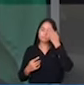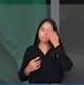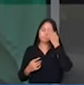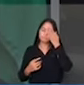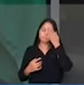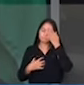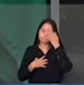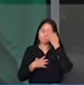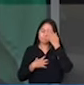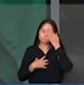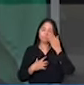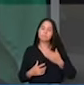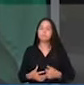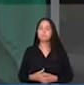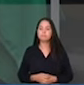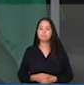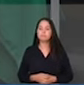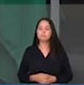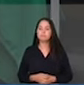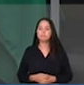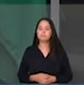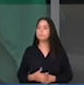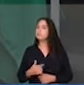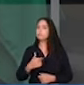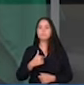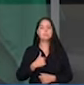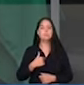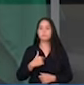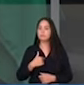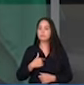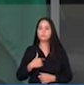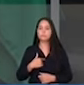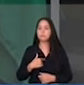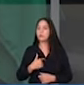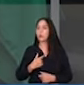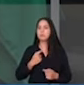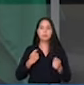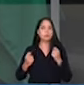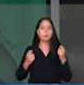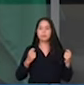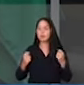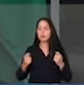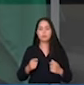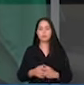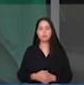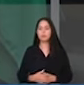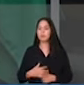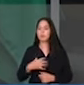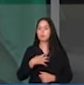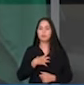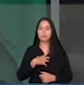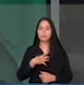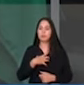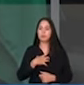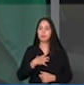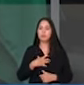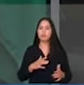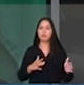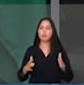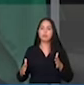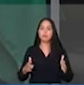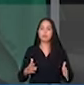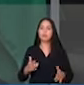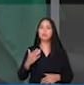Barros Não Me manifestei não dei uma entrevista enquanto não Fui